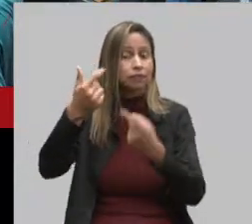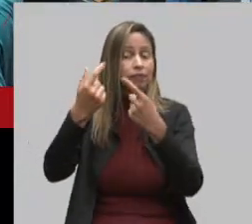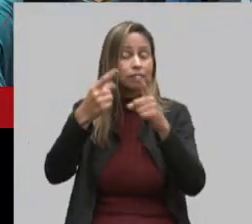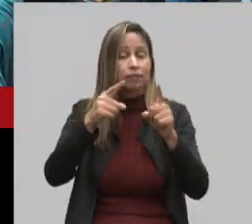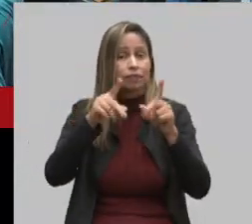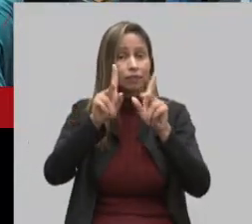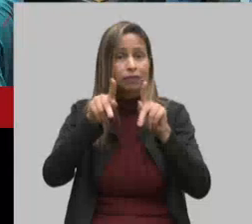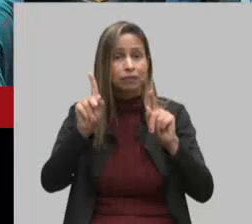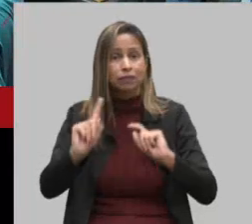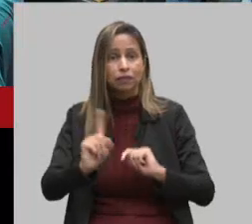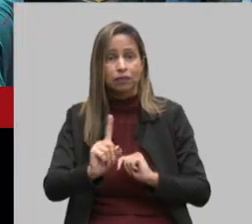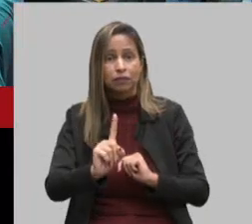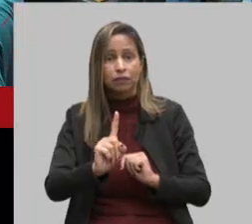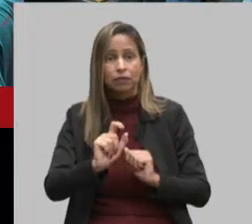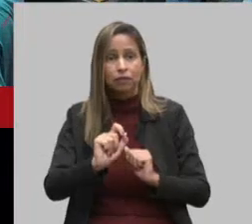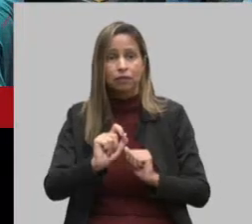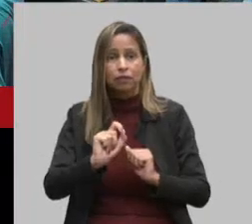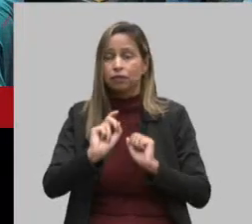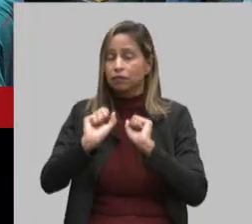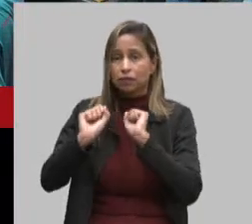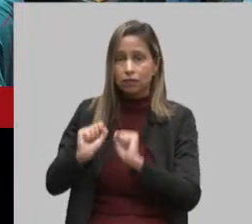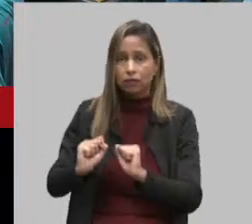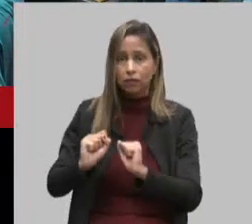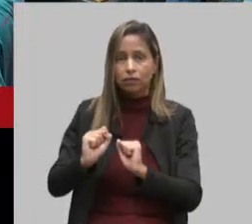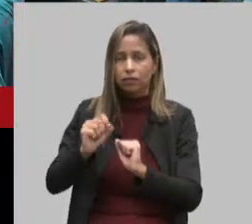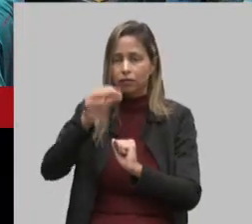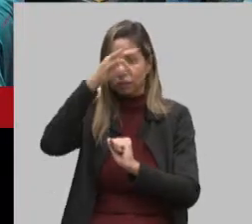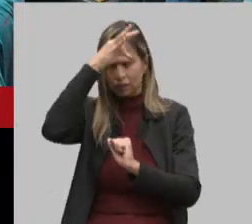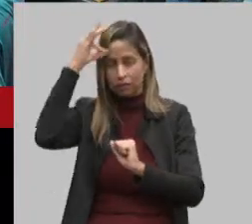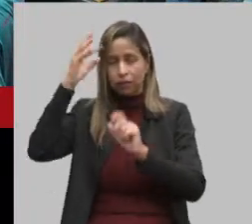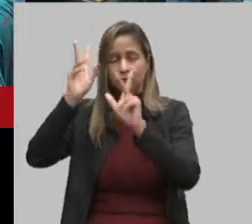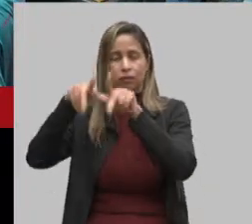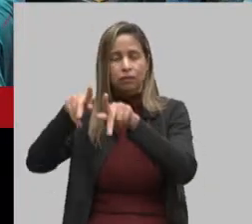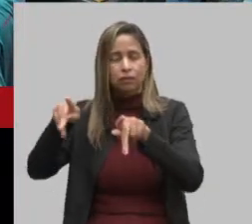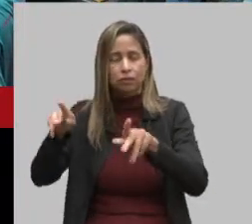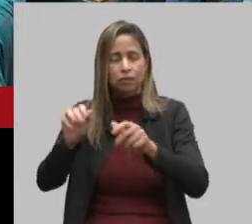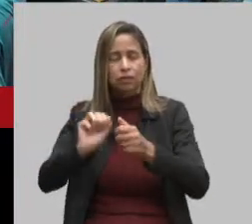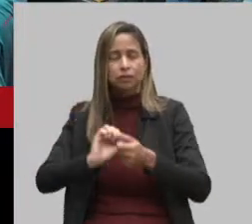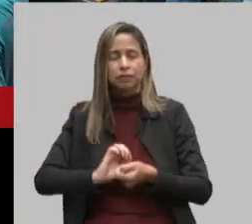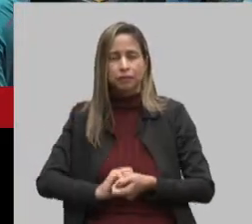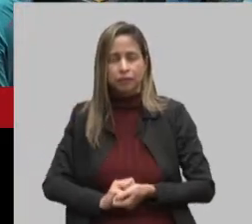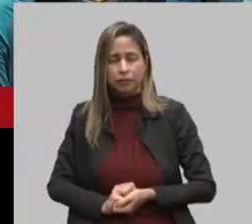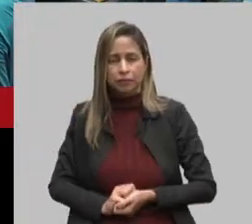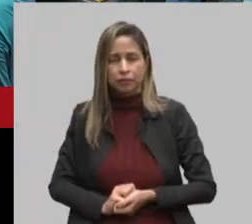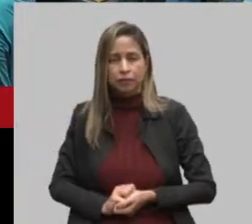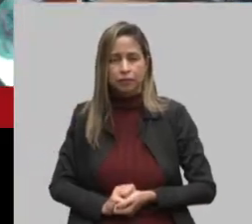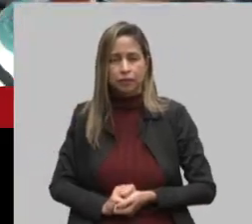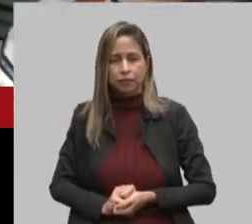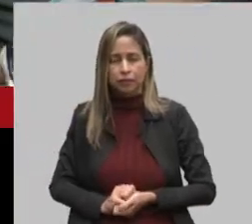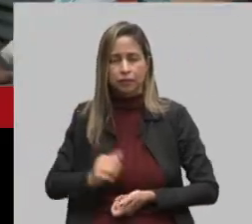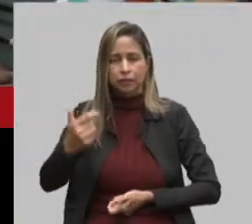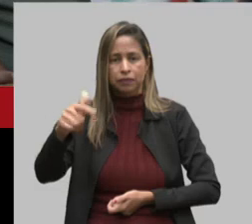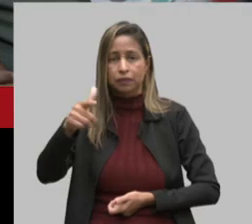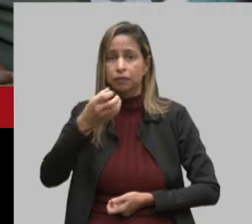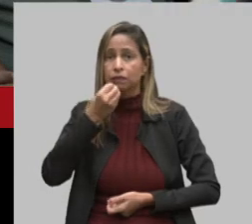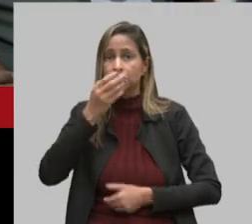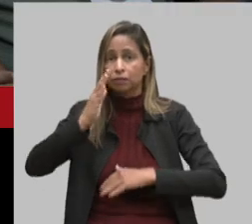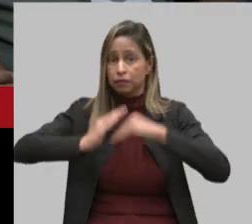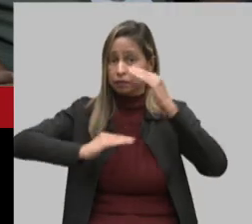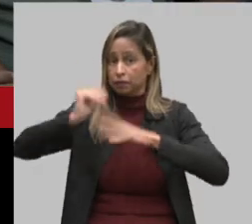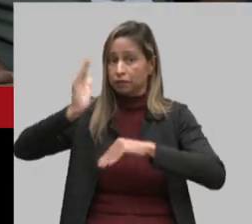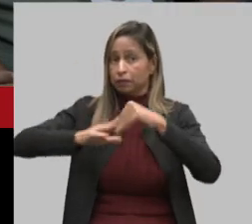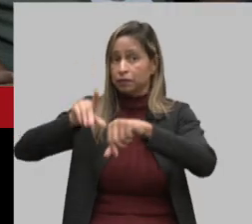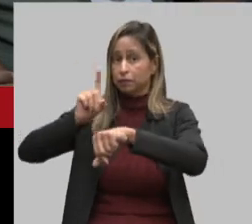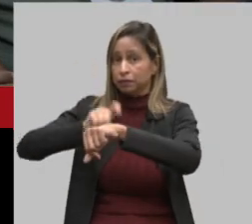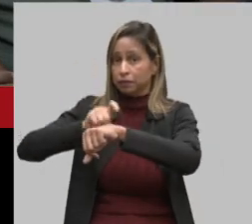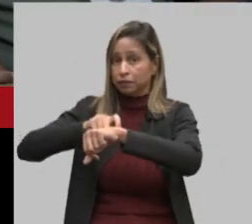estou dizendo que não podemos ser ingênuos de todos os professores que não estão tendo uma boa profissão no momento que